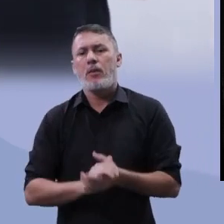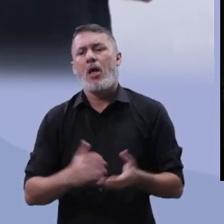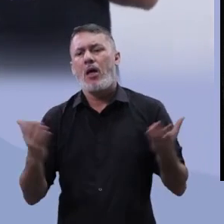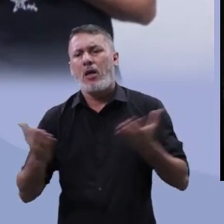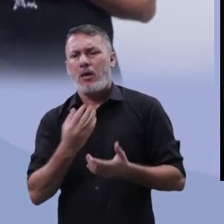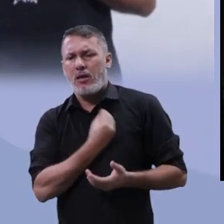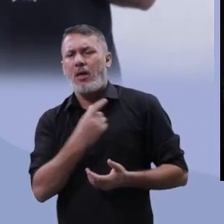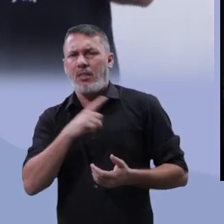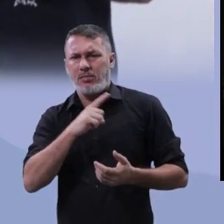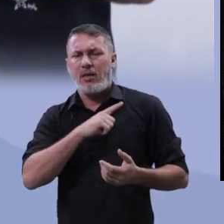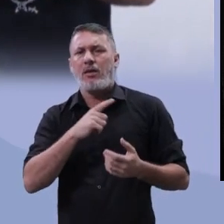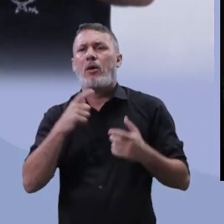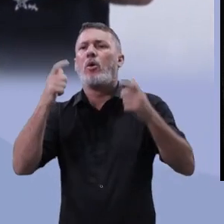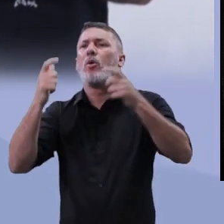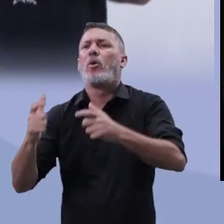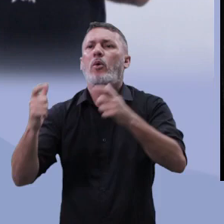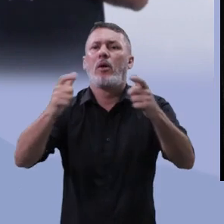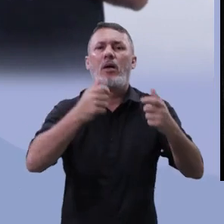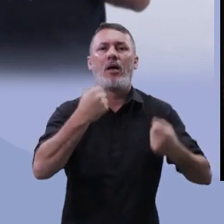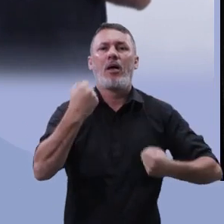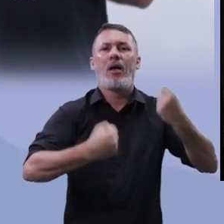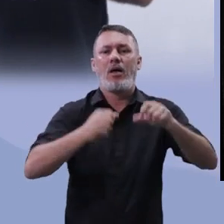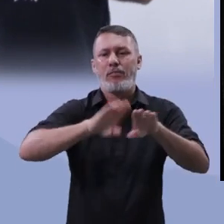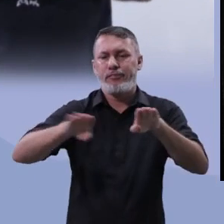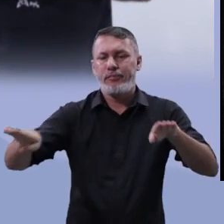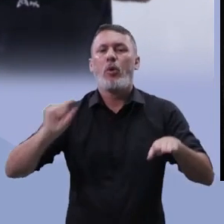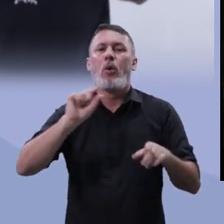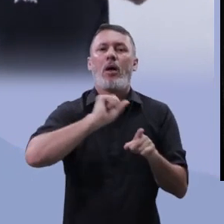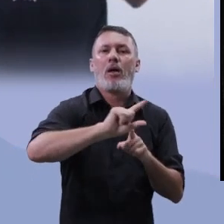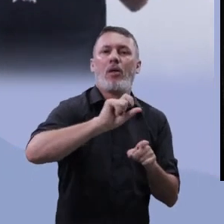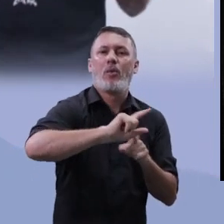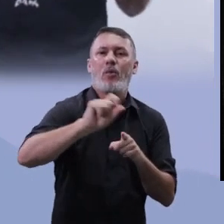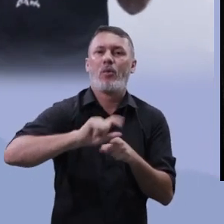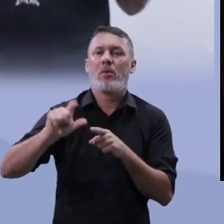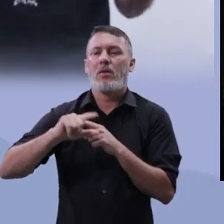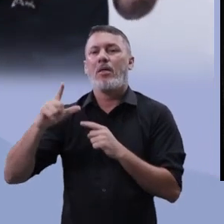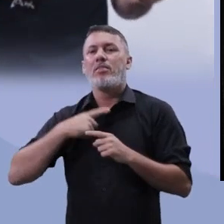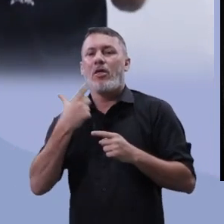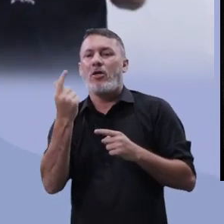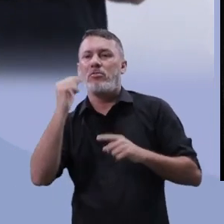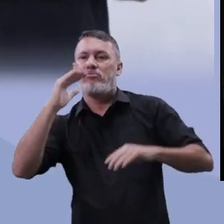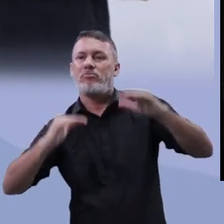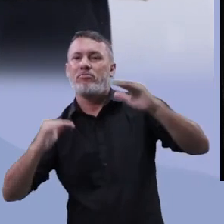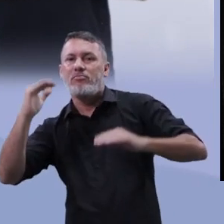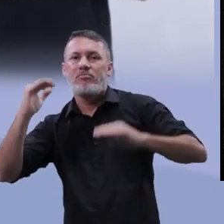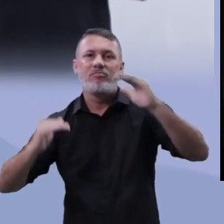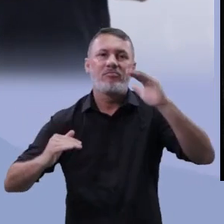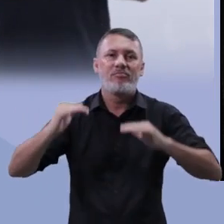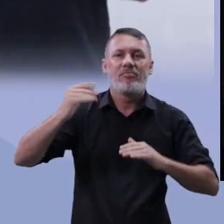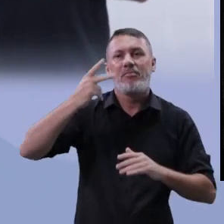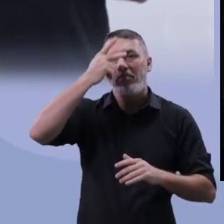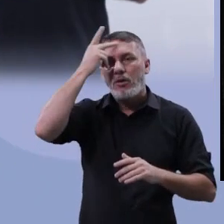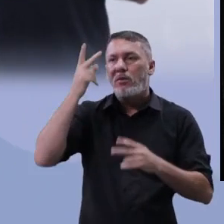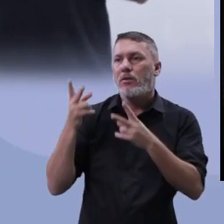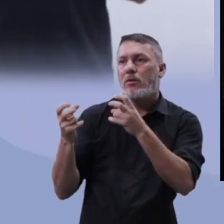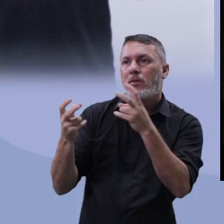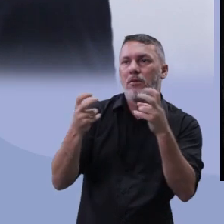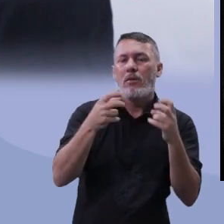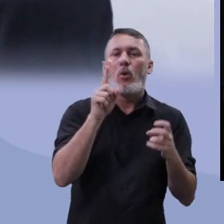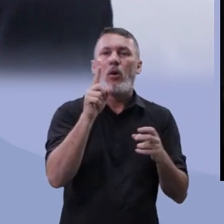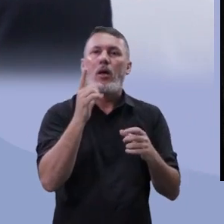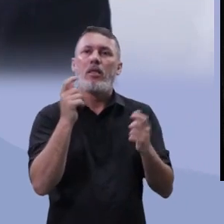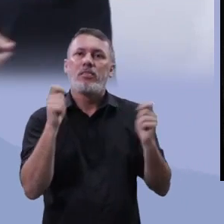existem diversas locadoras de veículos permitindo uma concorrência saudável para o mercado, fazendo com que os preços se